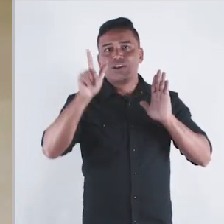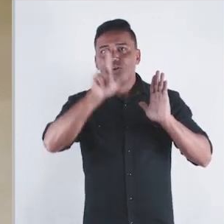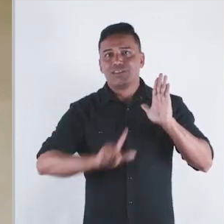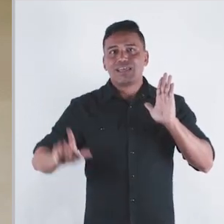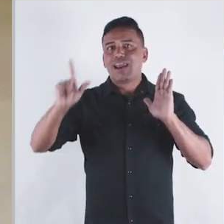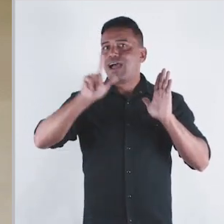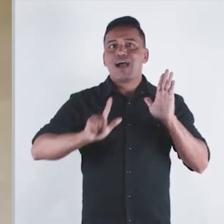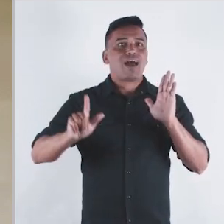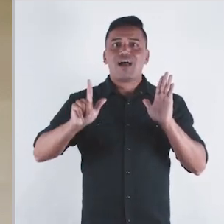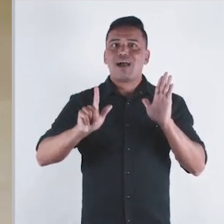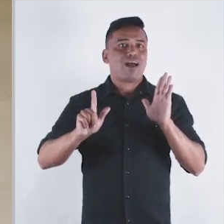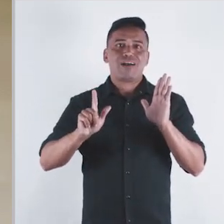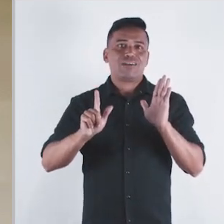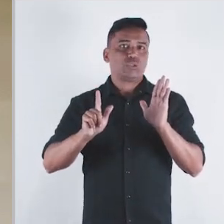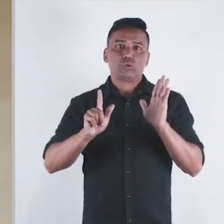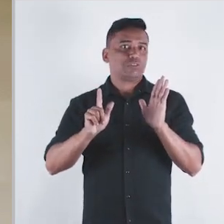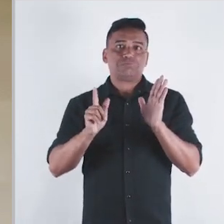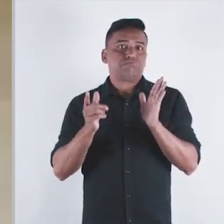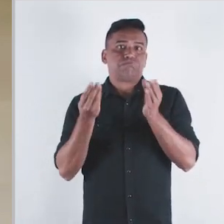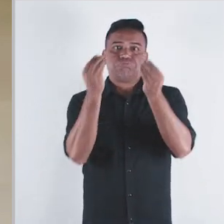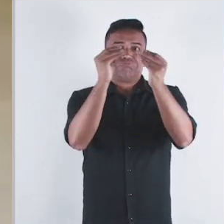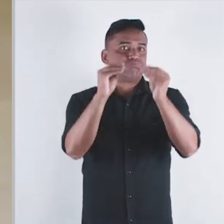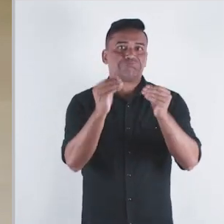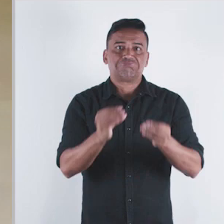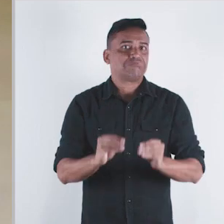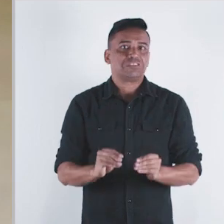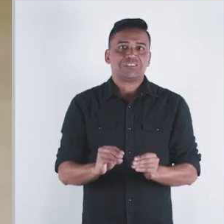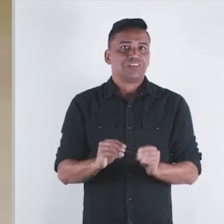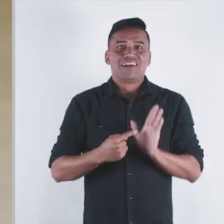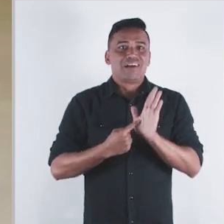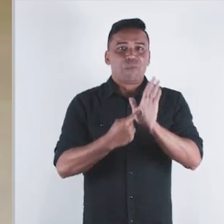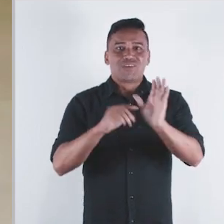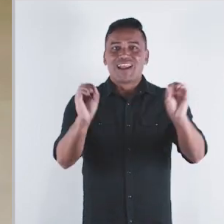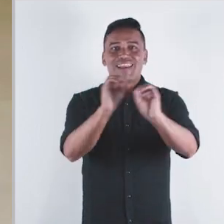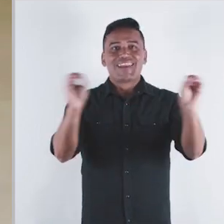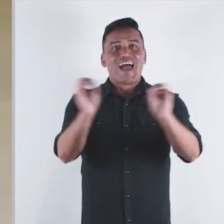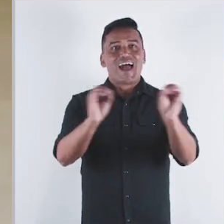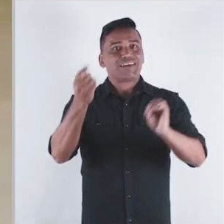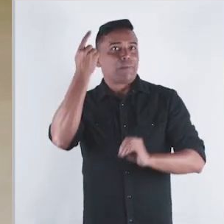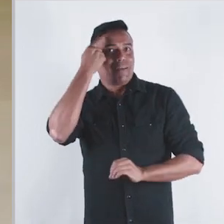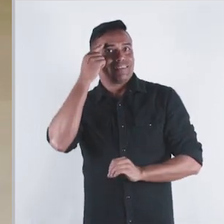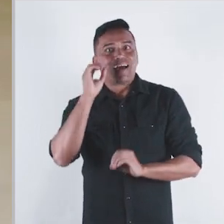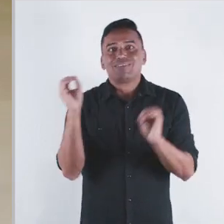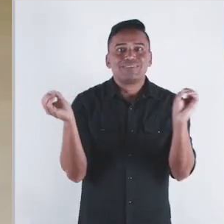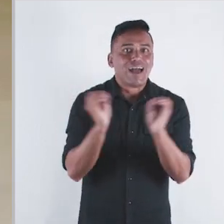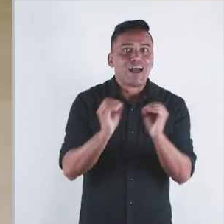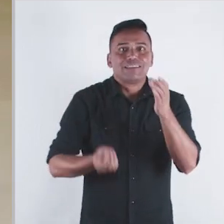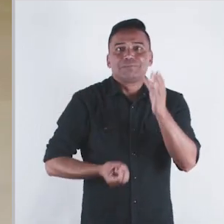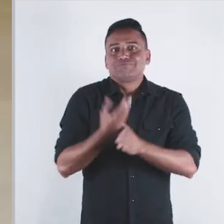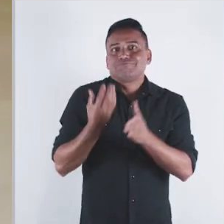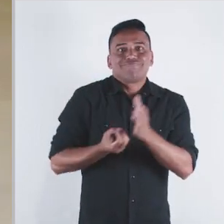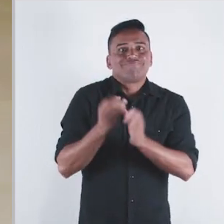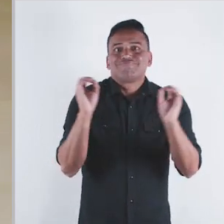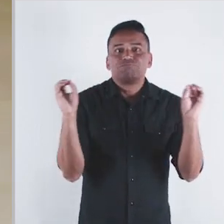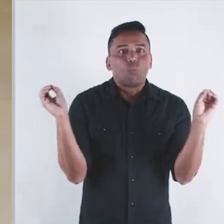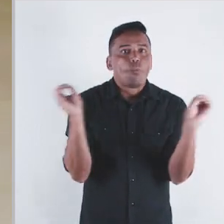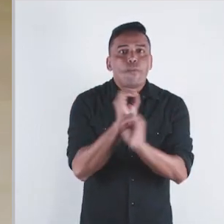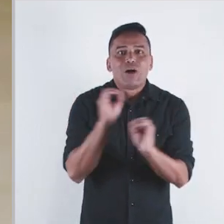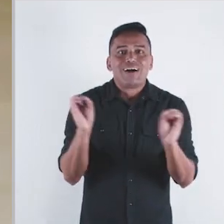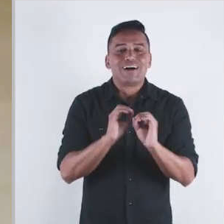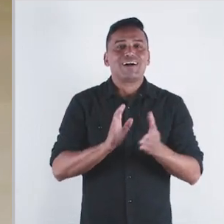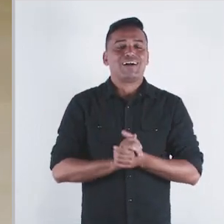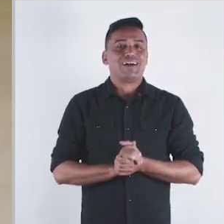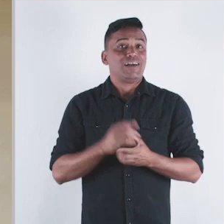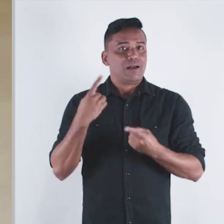que ainda não foram previstos, que ainda não foram trabalhados, que ainda não foram pensados, que ainda não foram produzidos, justamente porque eles